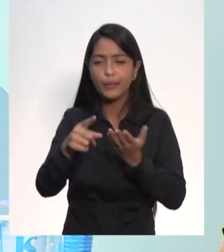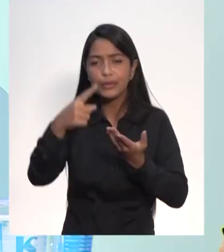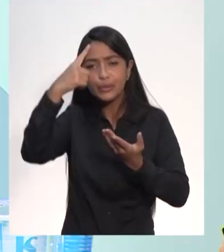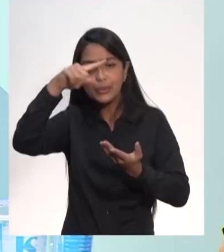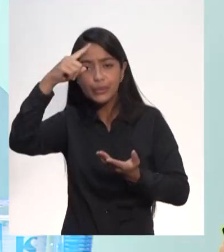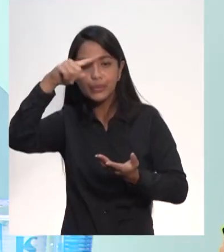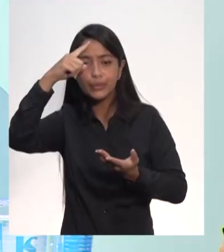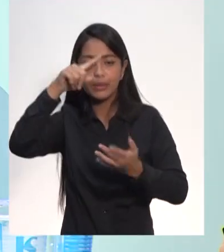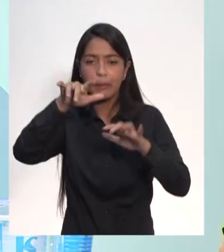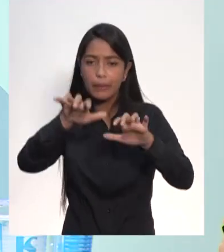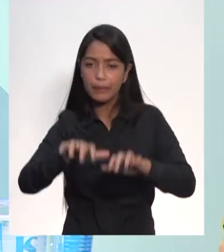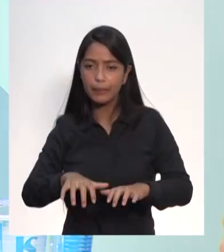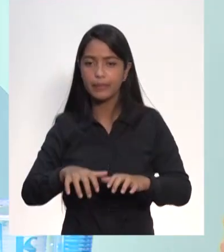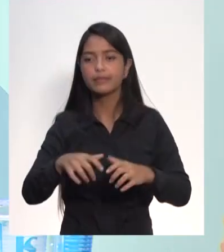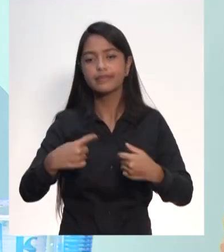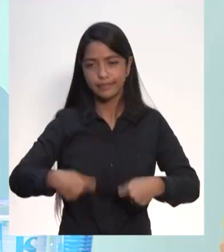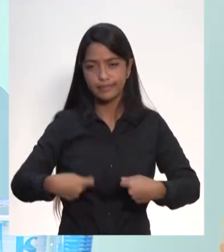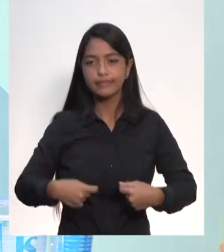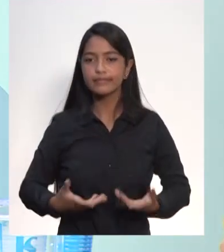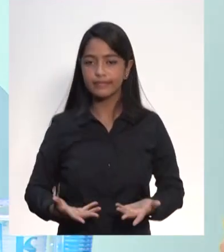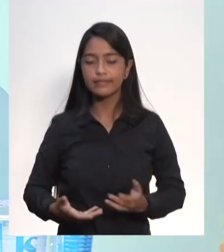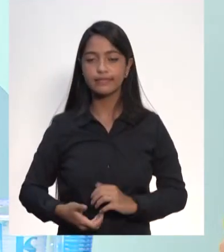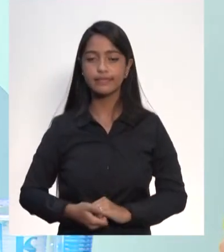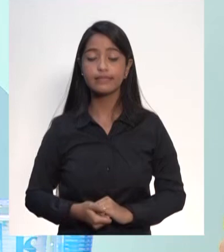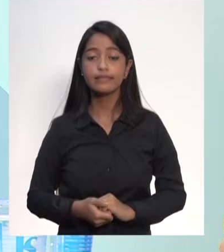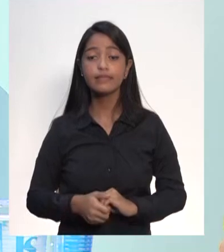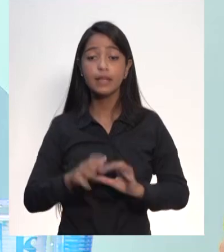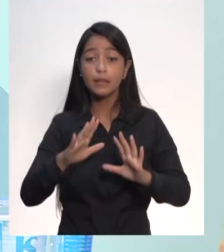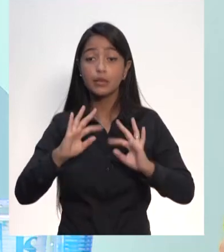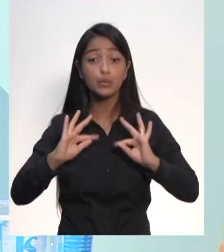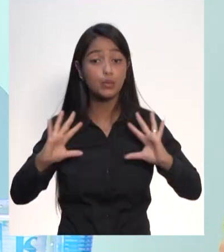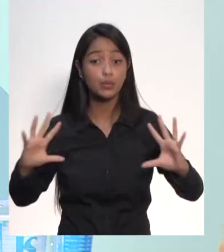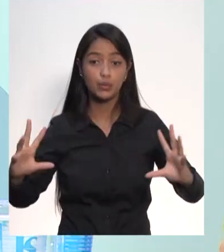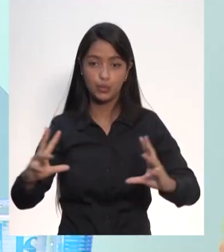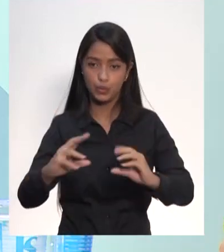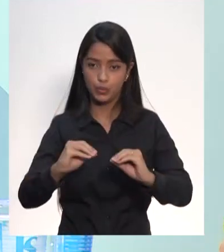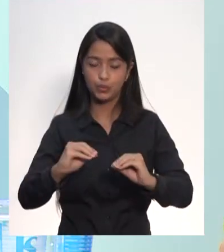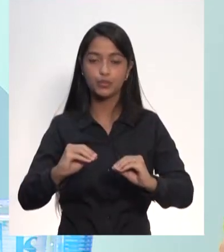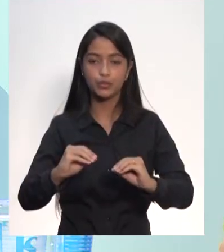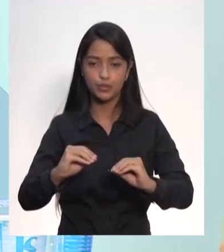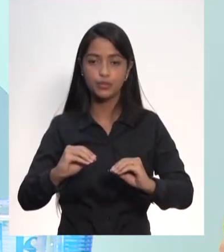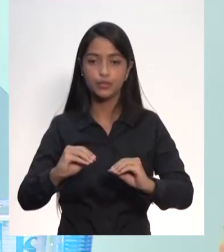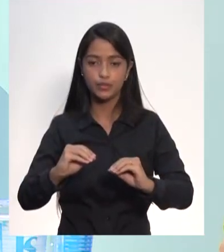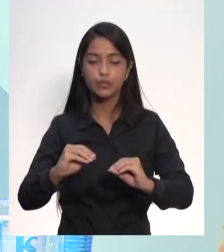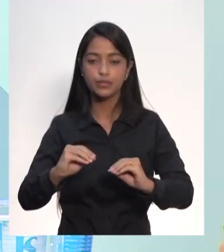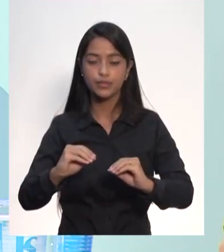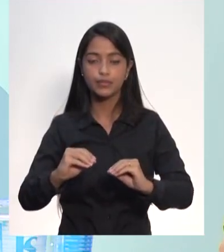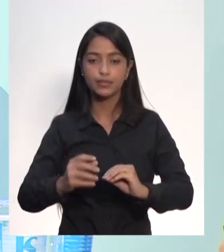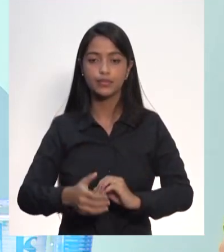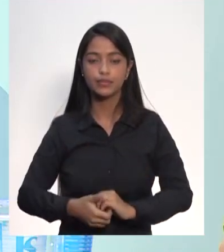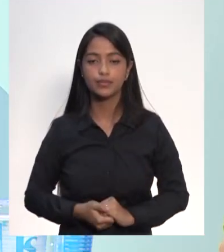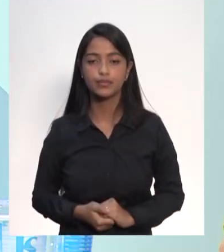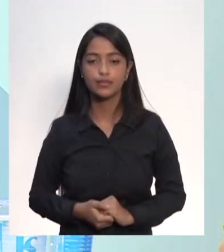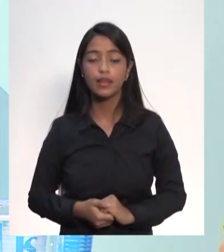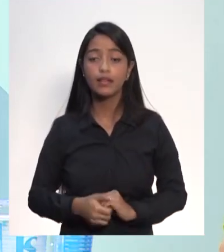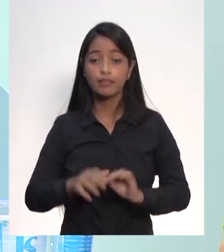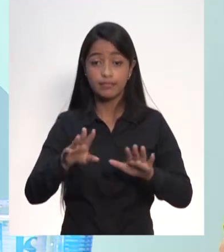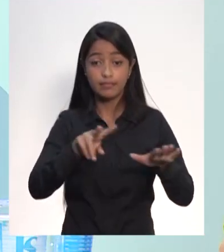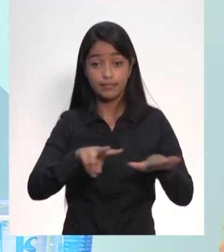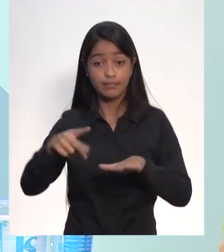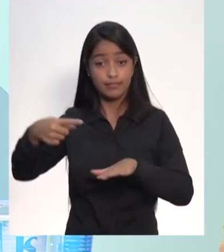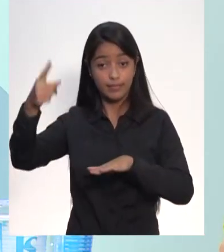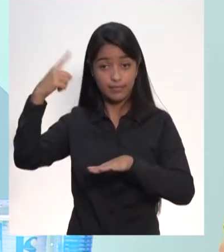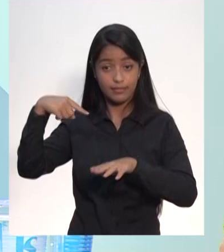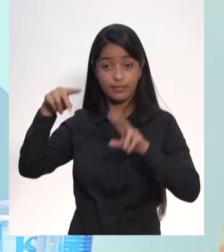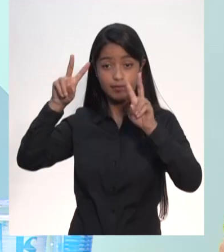organização do seu trabalho, tá bom? Isso de uma forma geral. Ainda especificamente para um dos temas do replanejamento da semana passada,